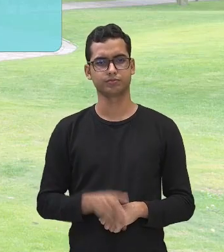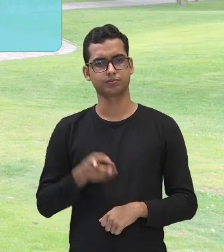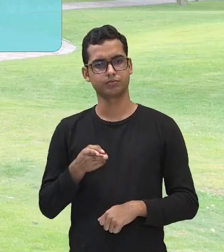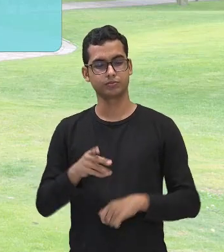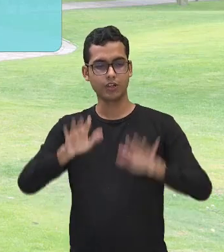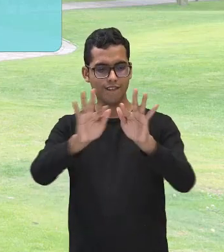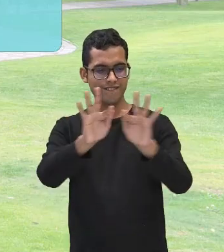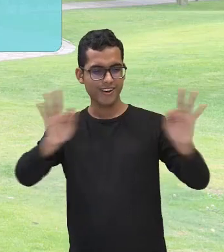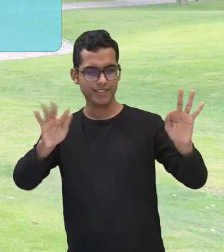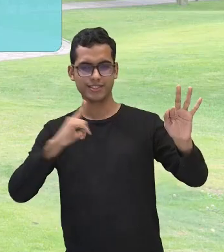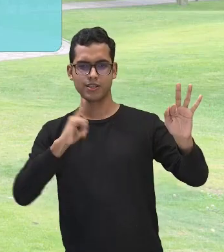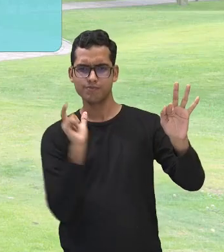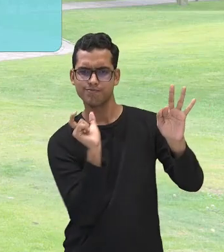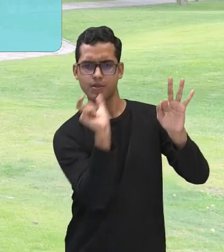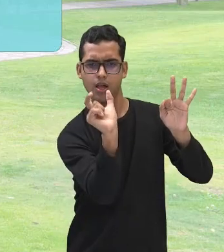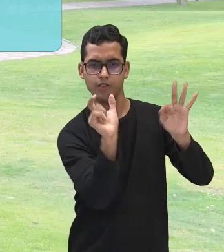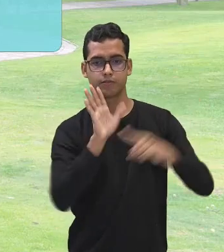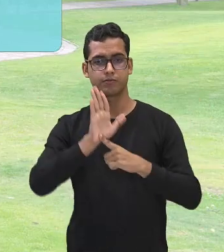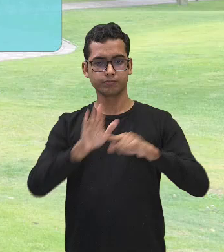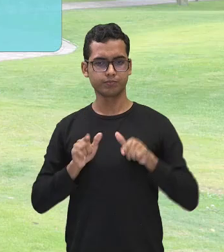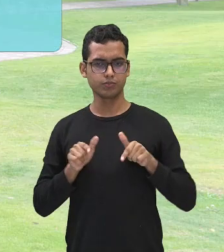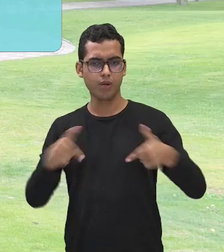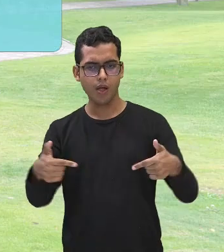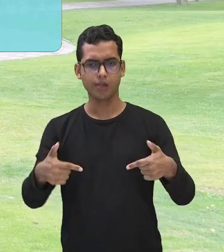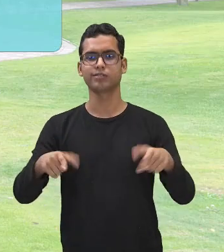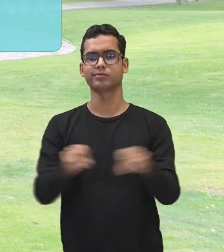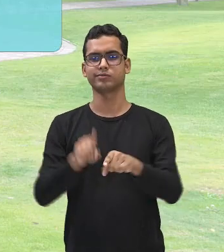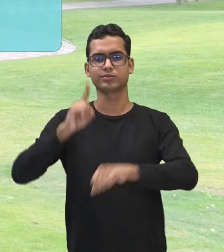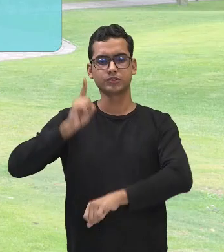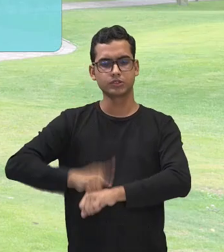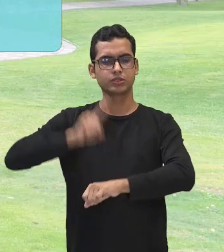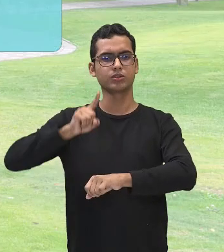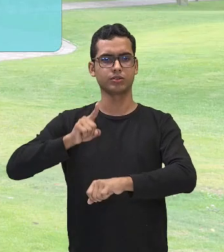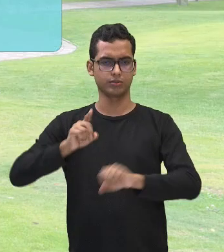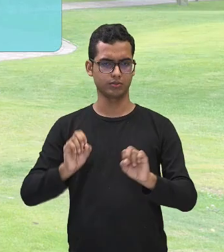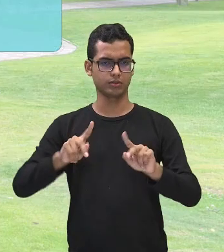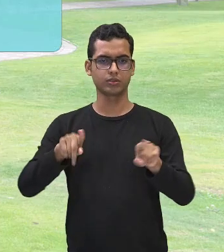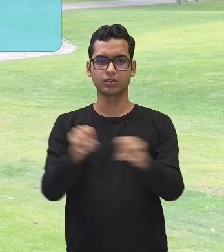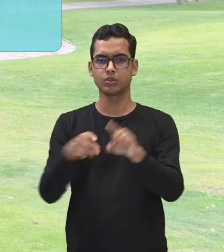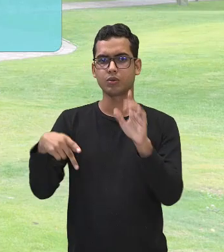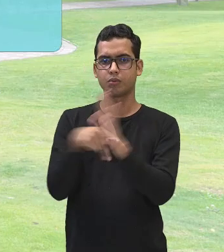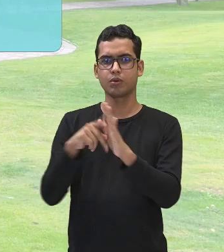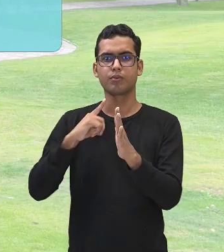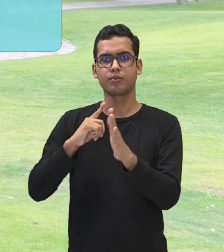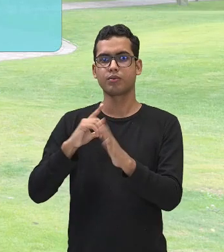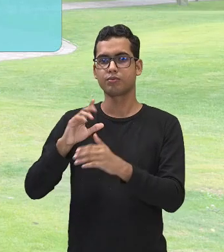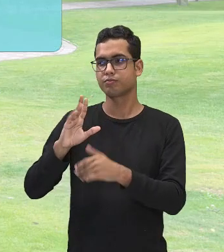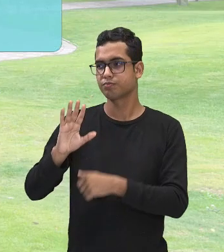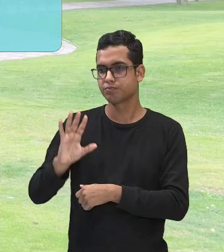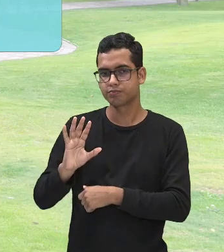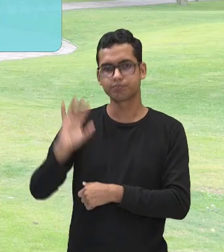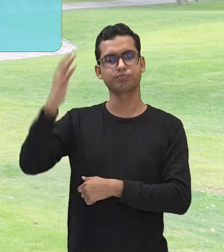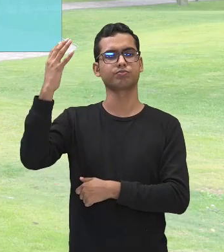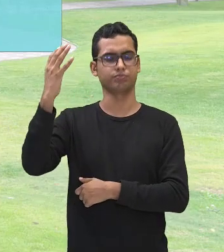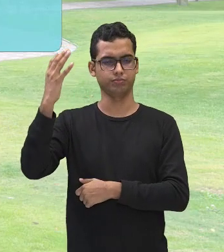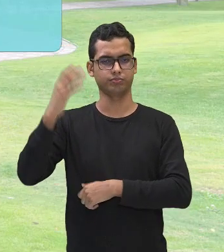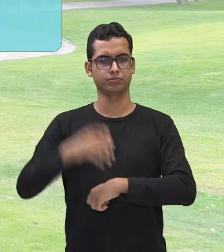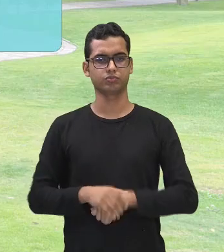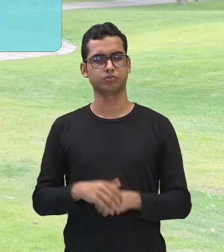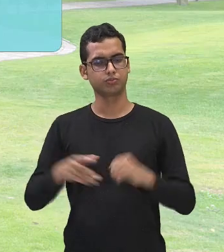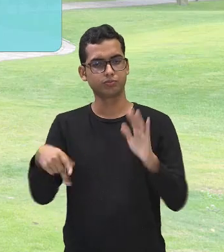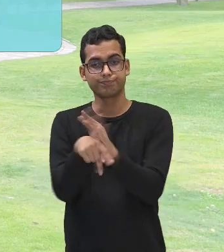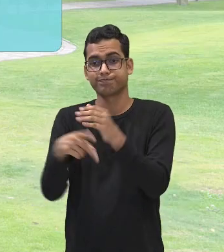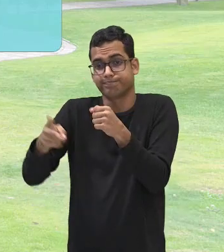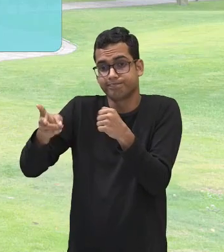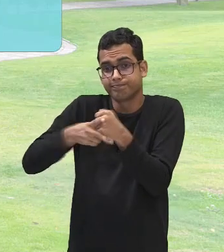vai designar a ação daquele momento, né? E isso é o verbo. E além do